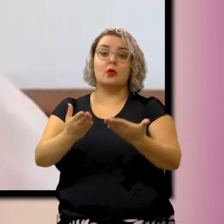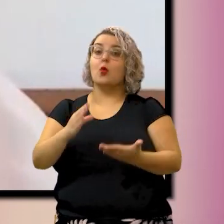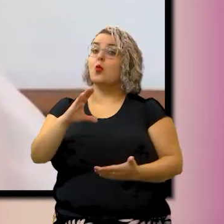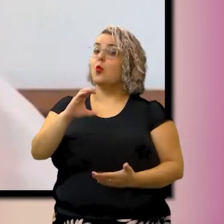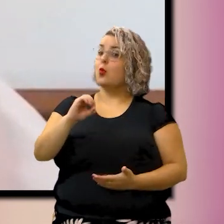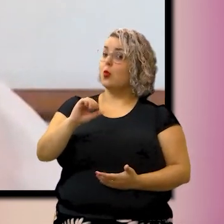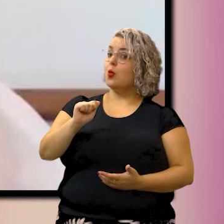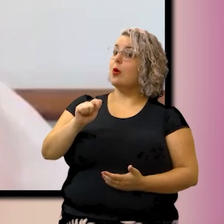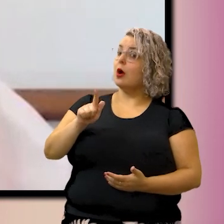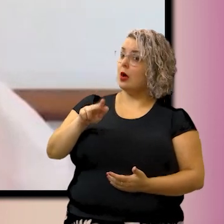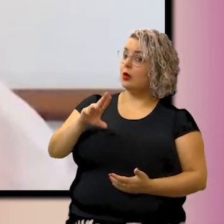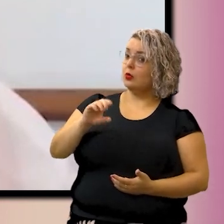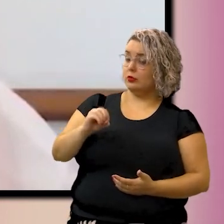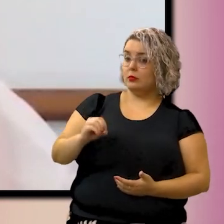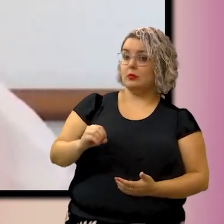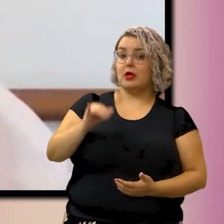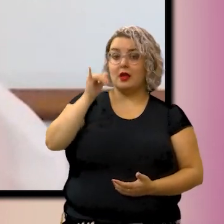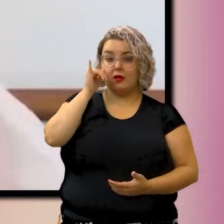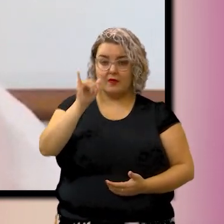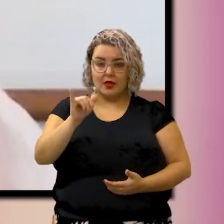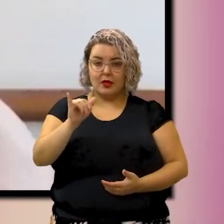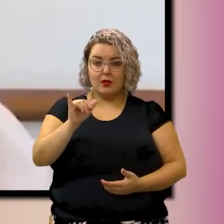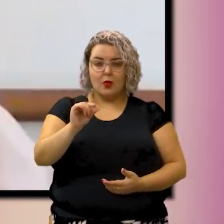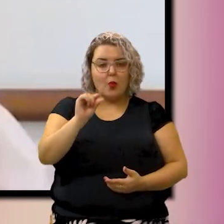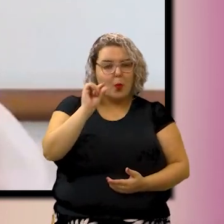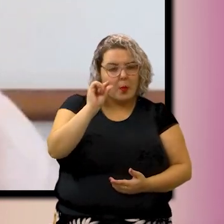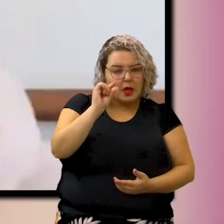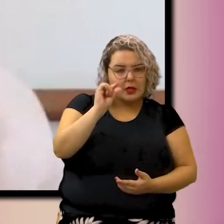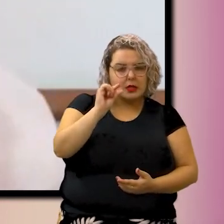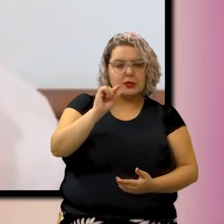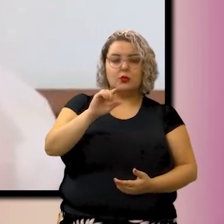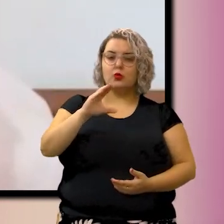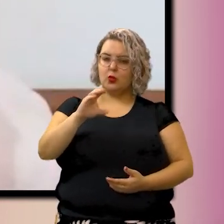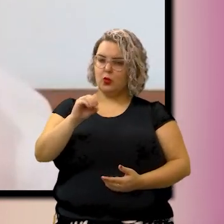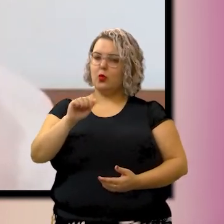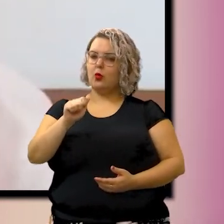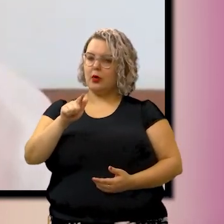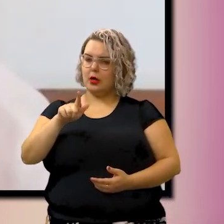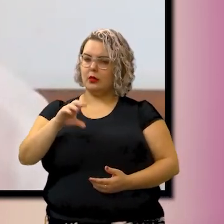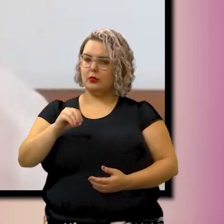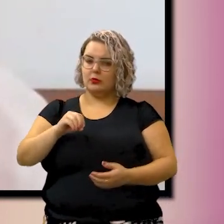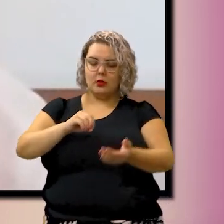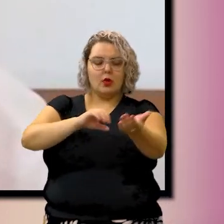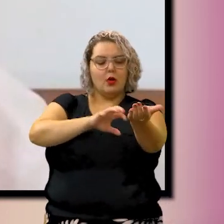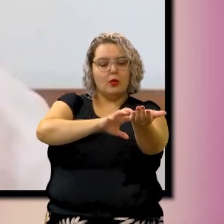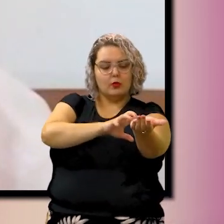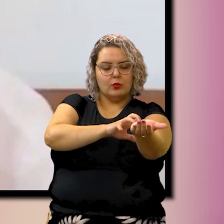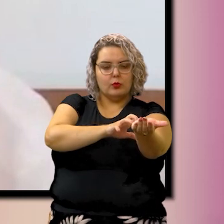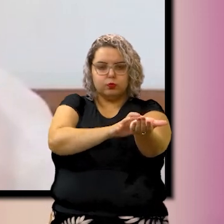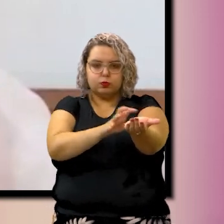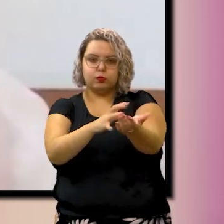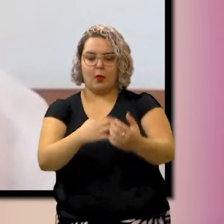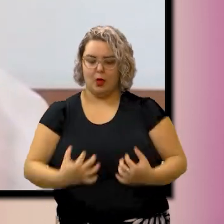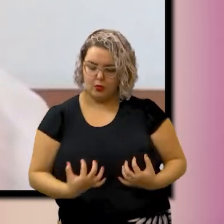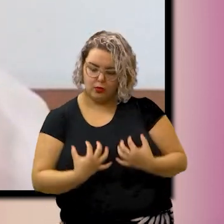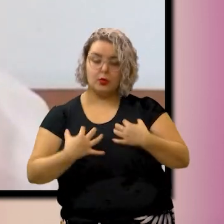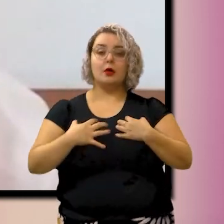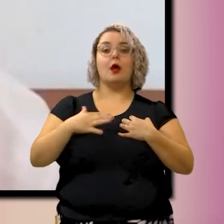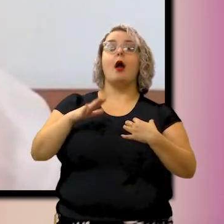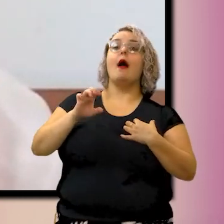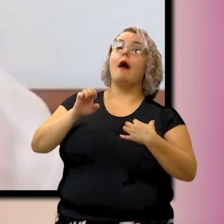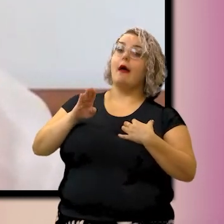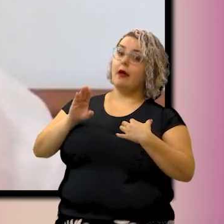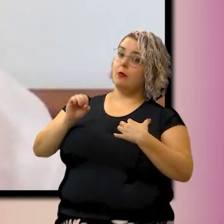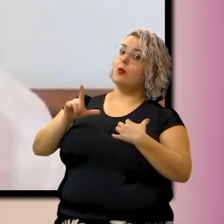tratar aquele coágulo, mas para principalmente evitar que um pedacinho desse coágulo solte e vá parar no pulmão, dando a embolia